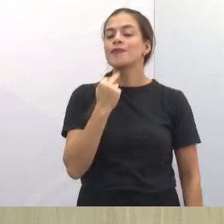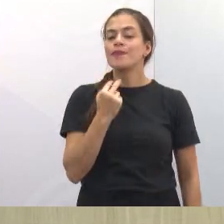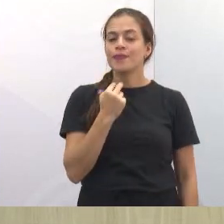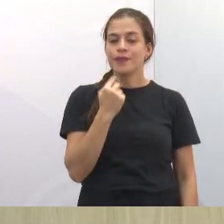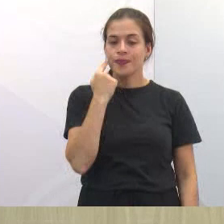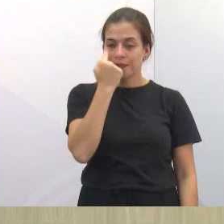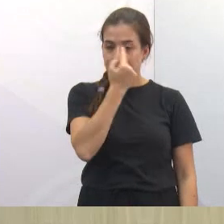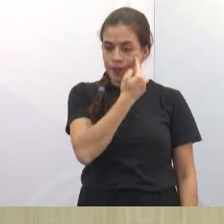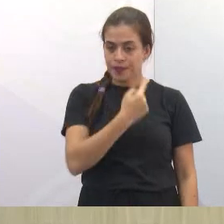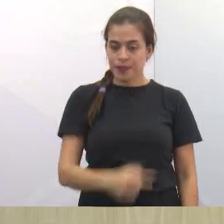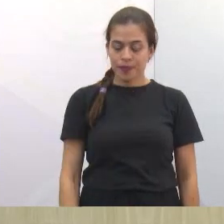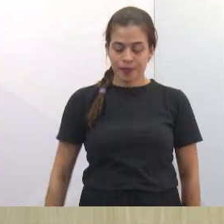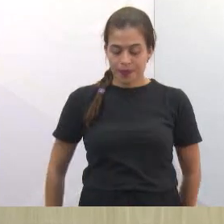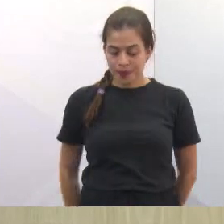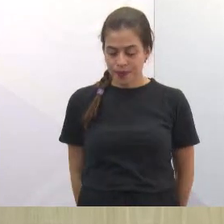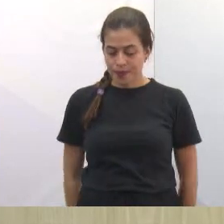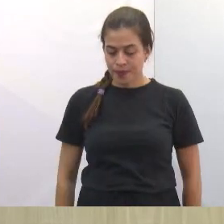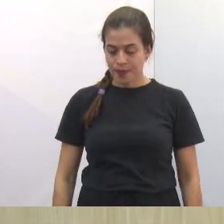Lua.